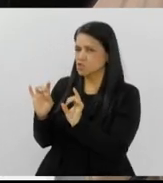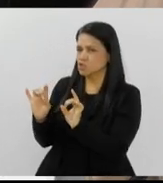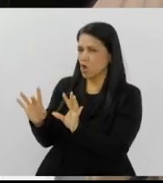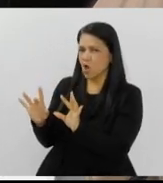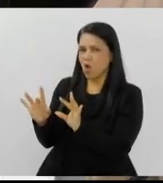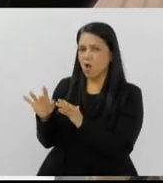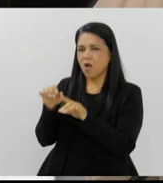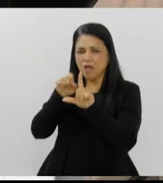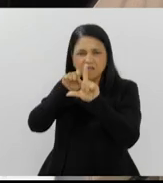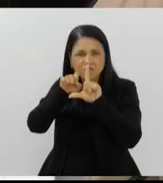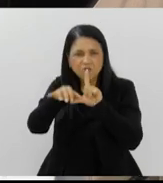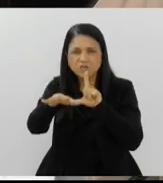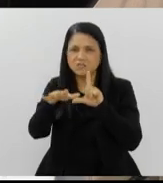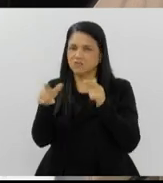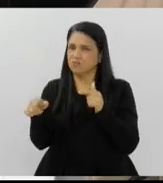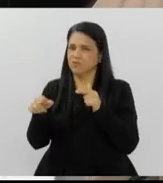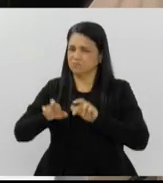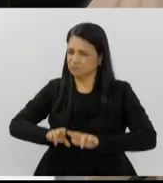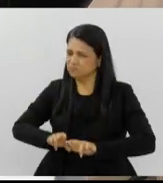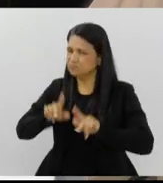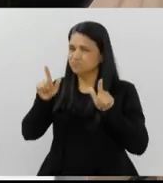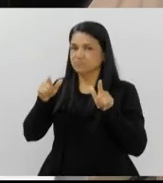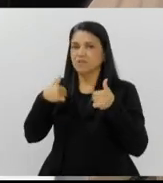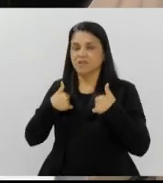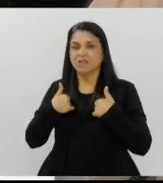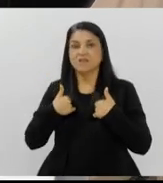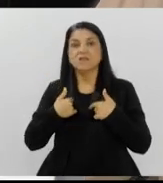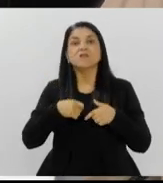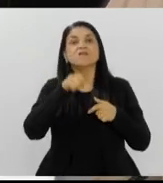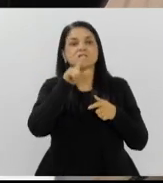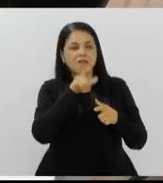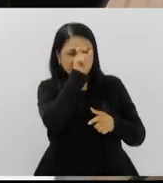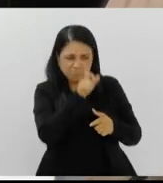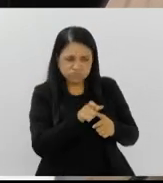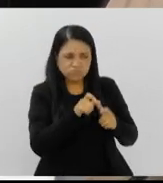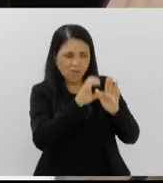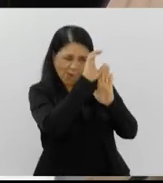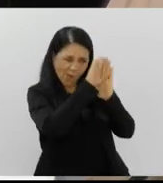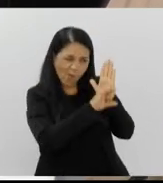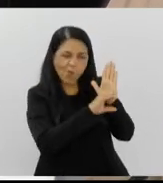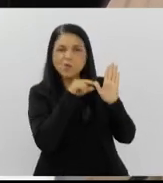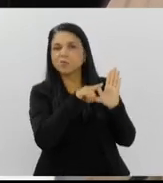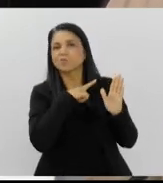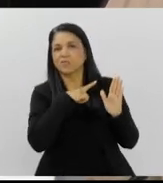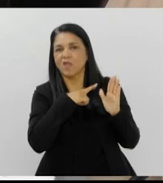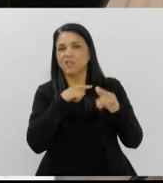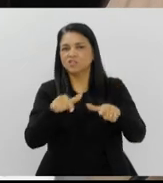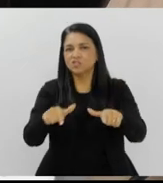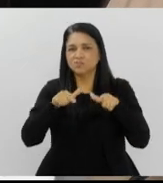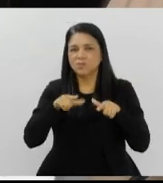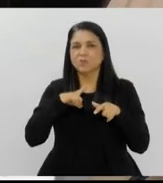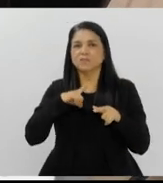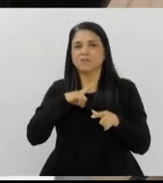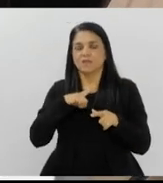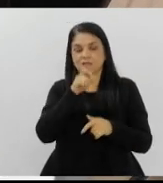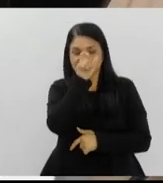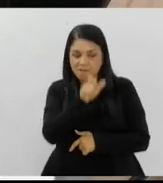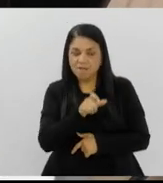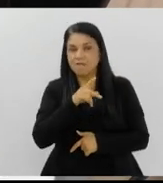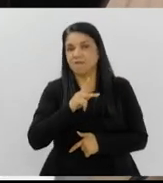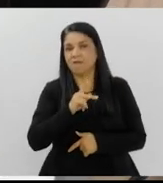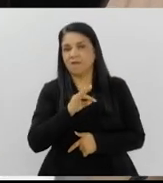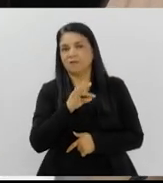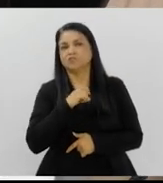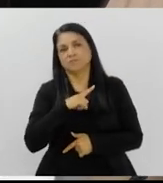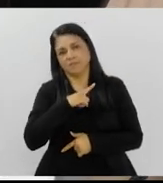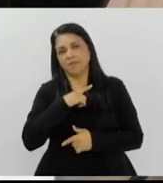não são. Quem é, traz o seu currículo, traz o seu diploma. E Kátia traz com isso na sua carreira.